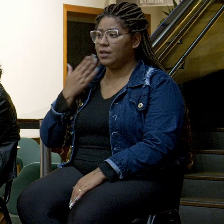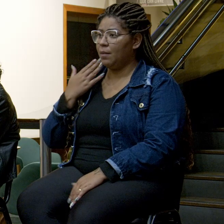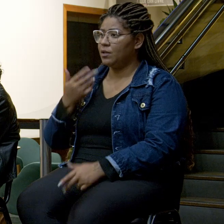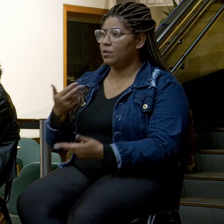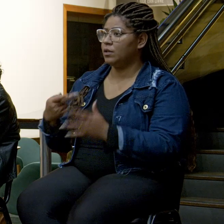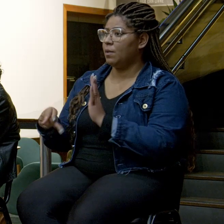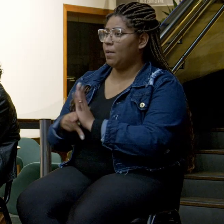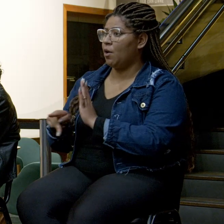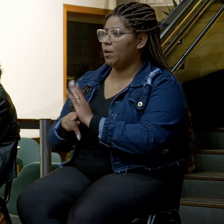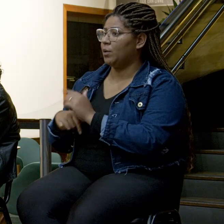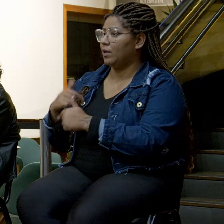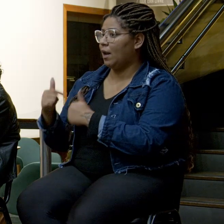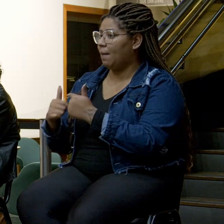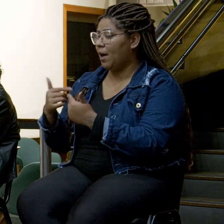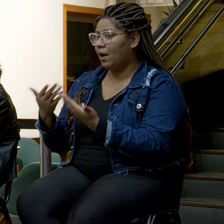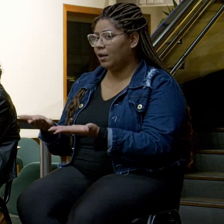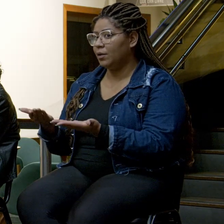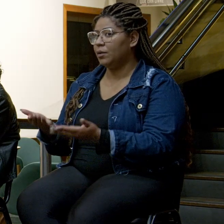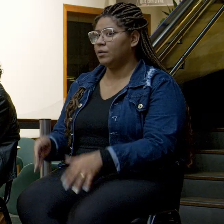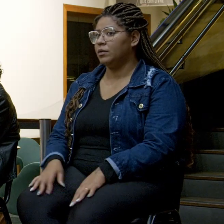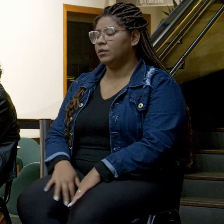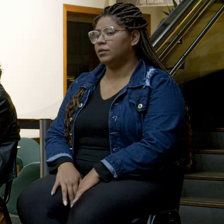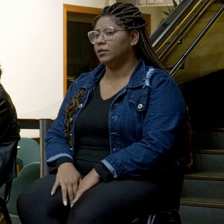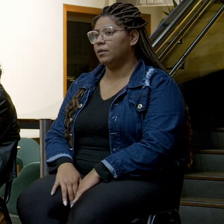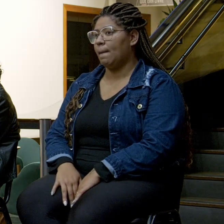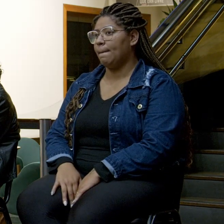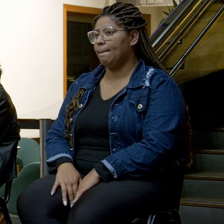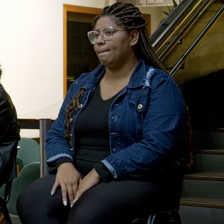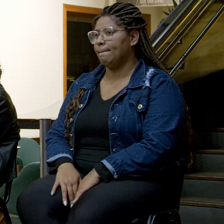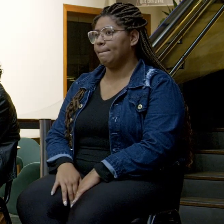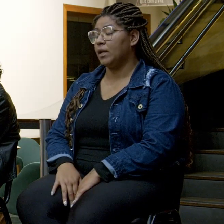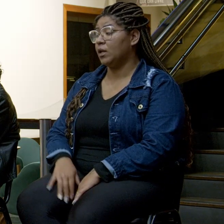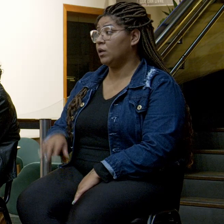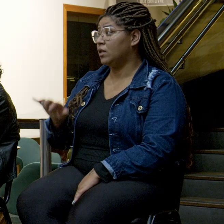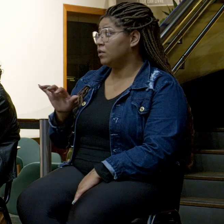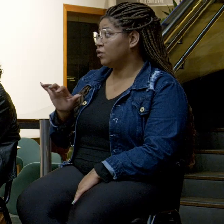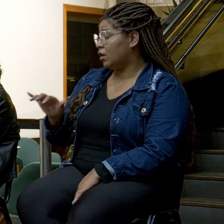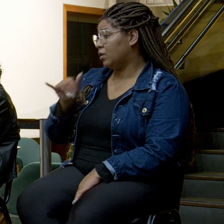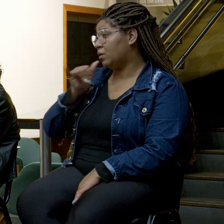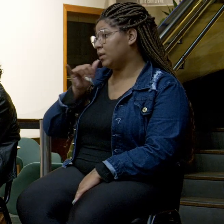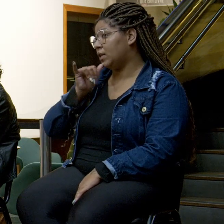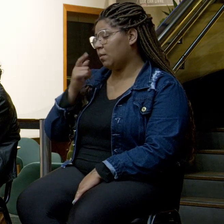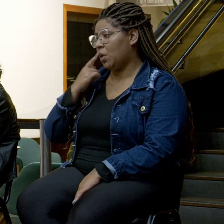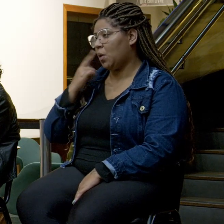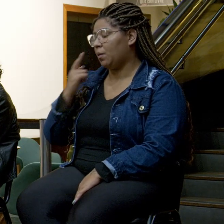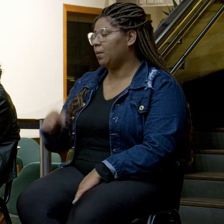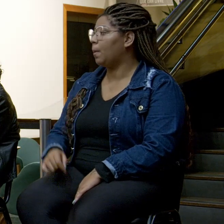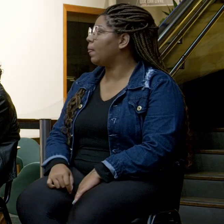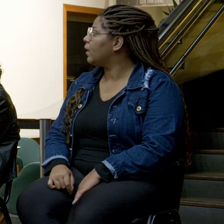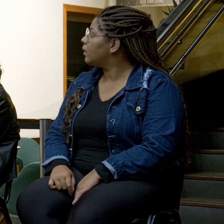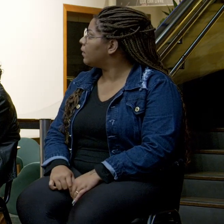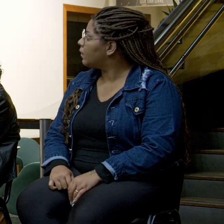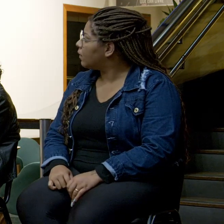trabalhos, né? Então, nesse momento da ditadura, para citar alguns exemplos, né, que se fala